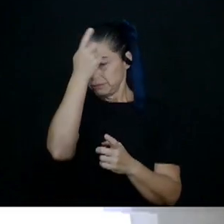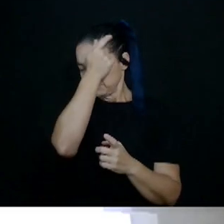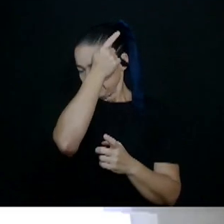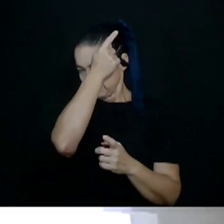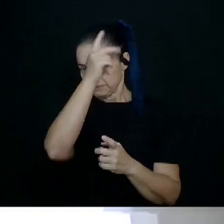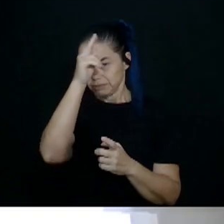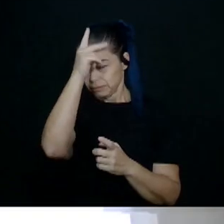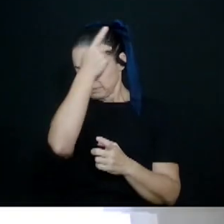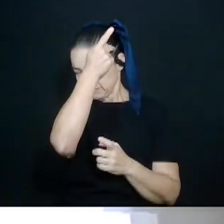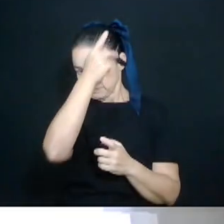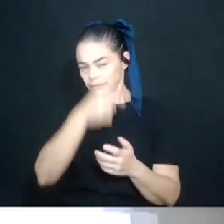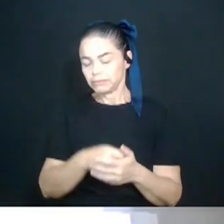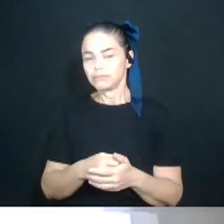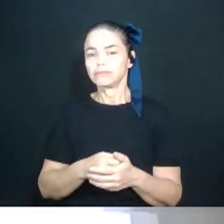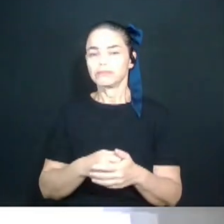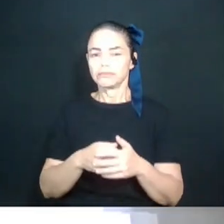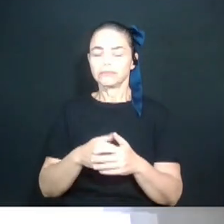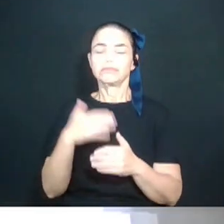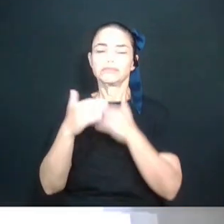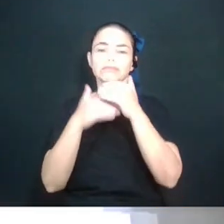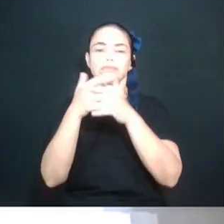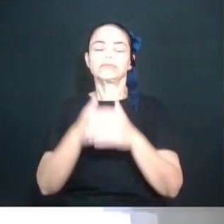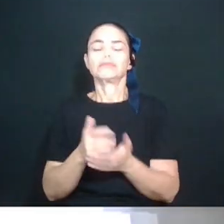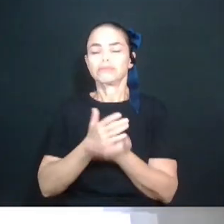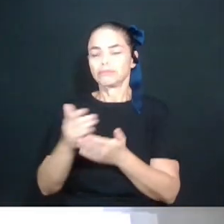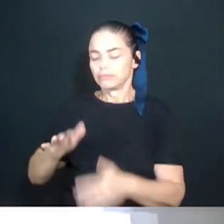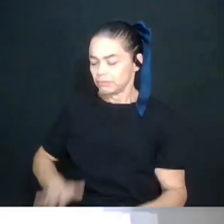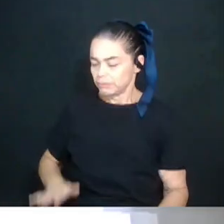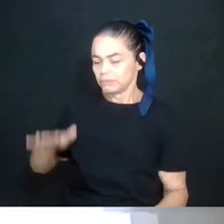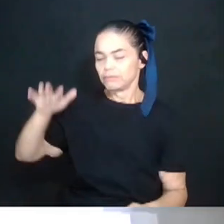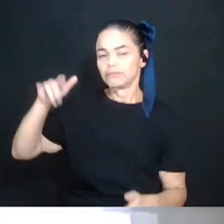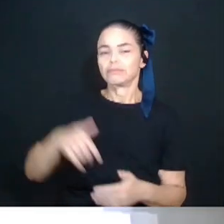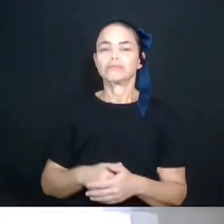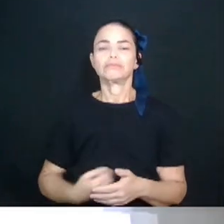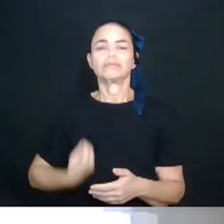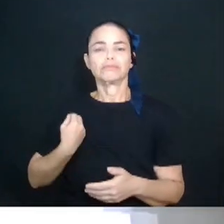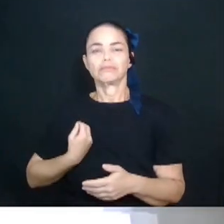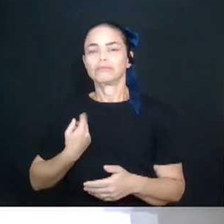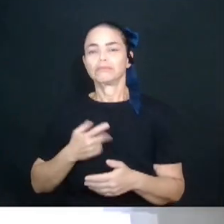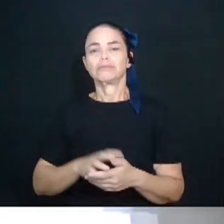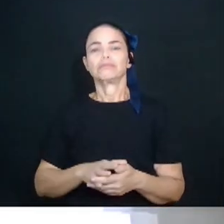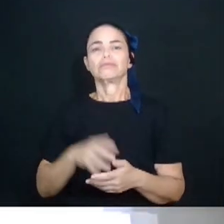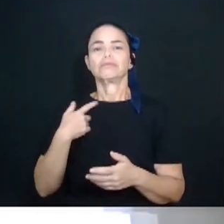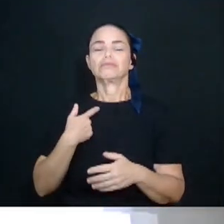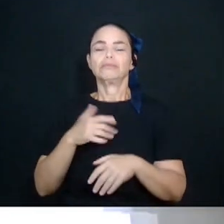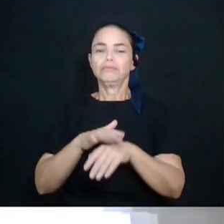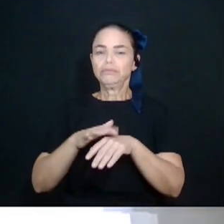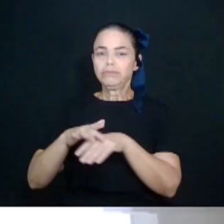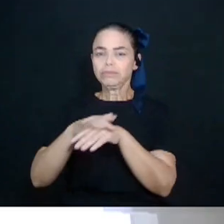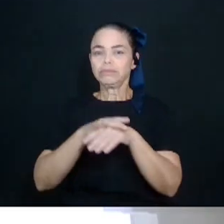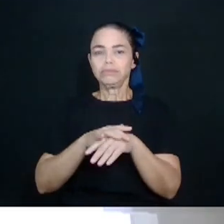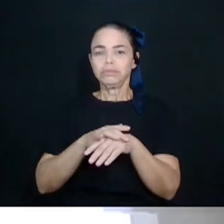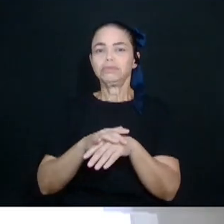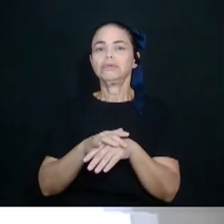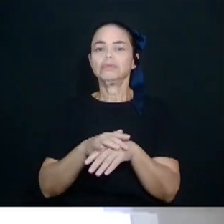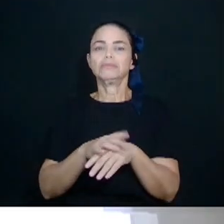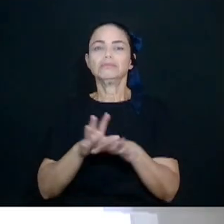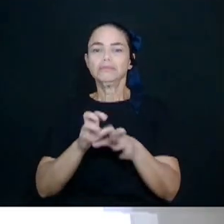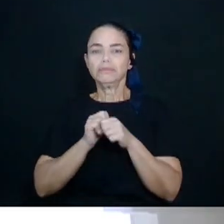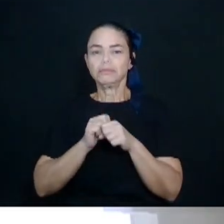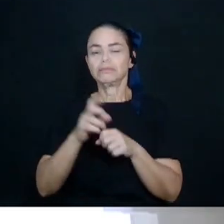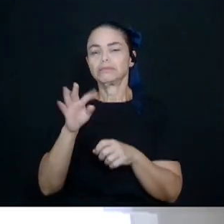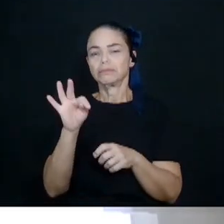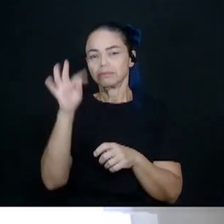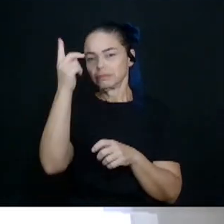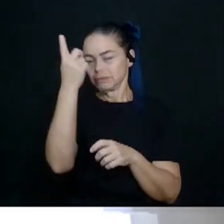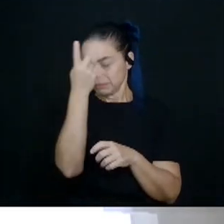transtorno do neurodesenvolvimento que começa na infância. E, ao longo da vida, todas as comorbidades psiquiátricas podem se instalando com o TDAH. Outros